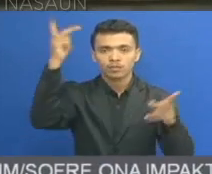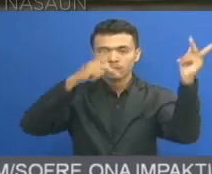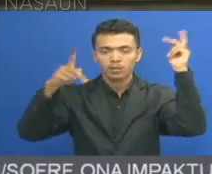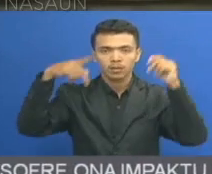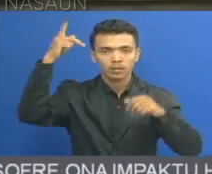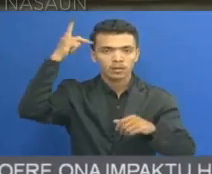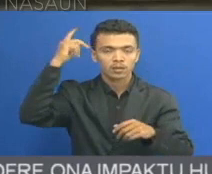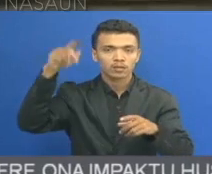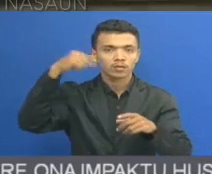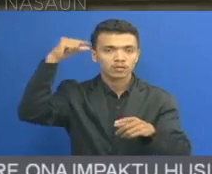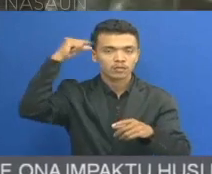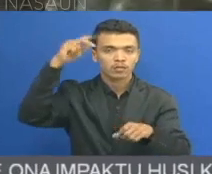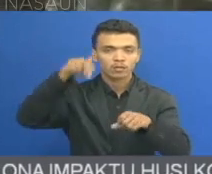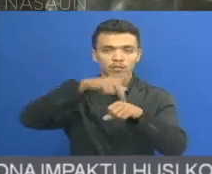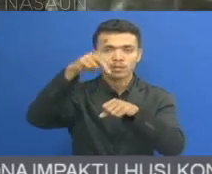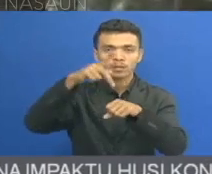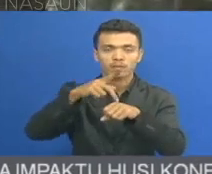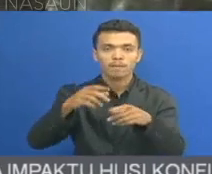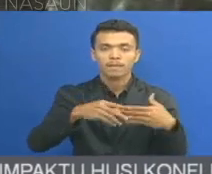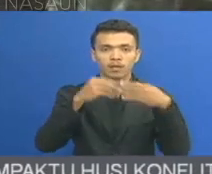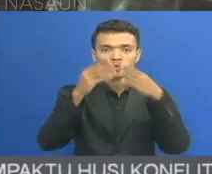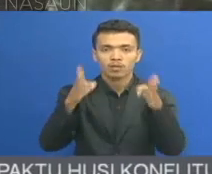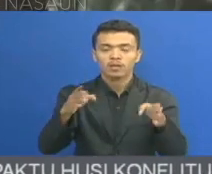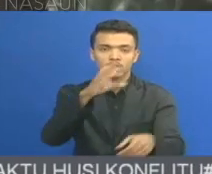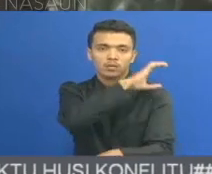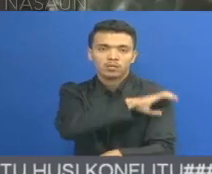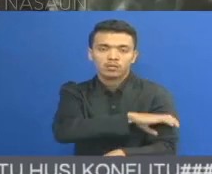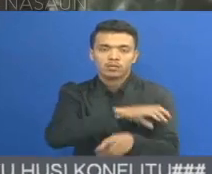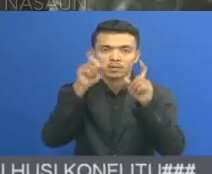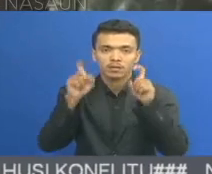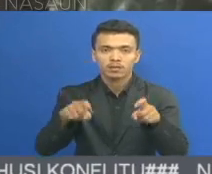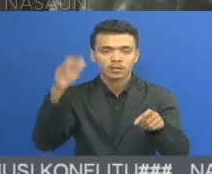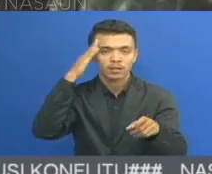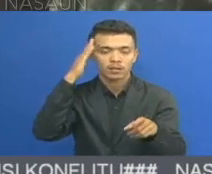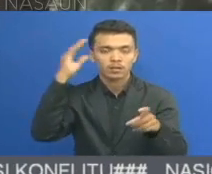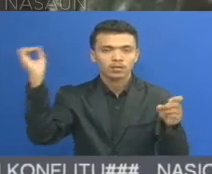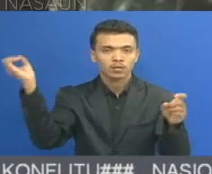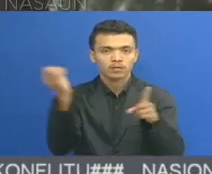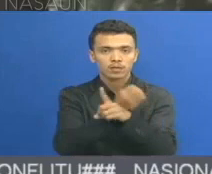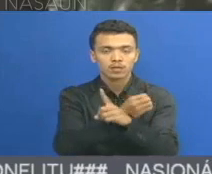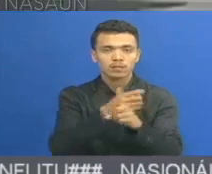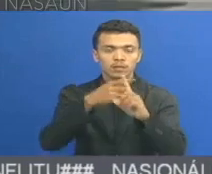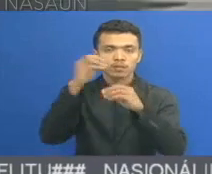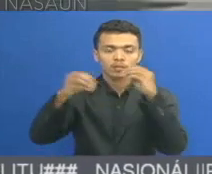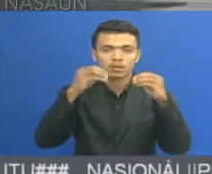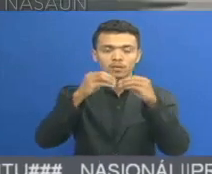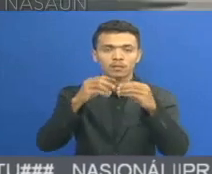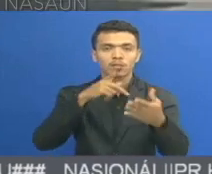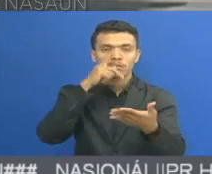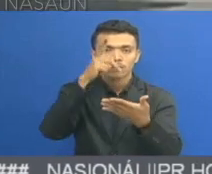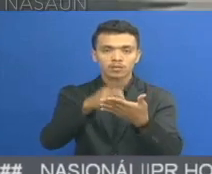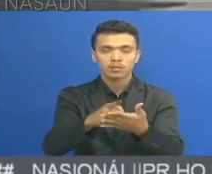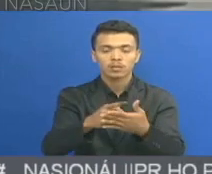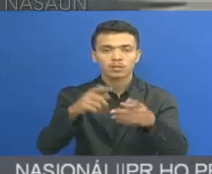governo filipina. Nihatutan, autoridade de segurança precisa atene objetivo, conaba pedido asilo política, né?